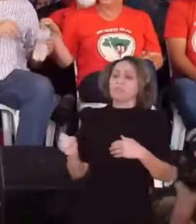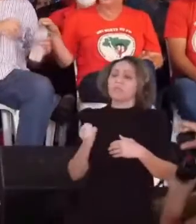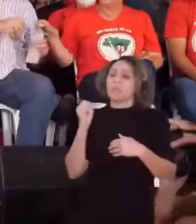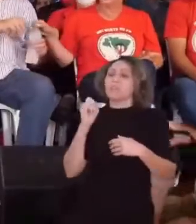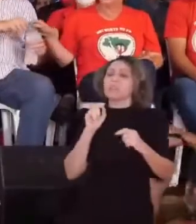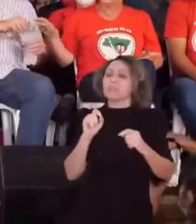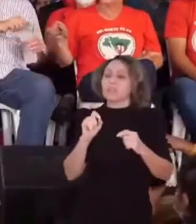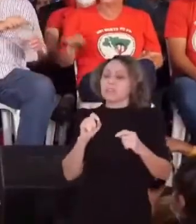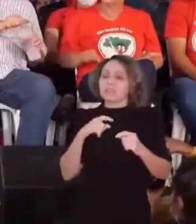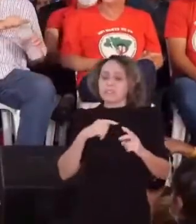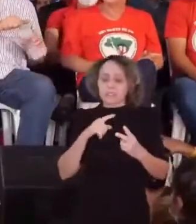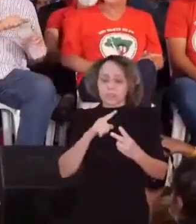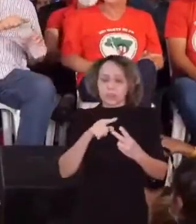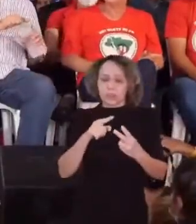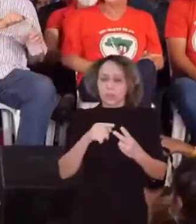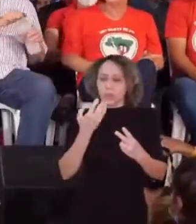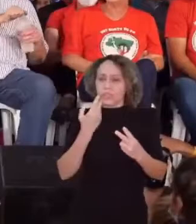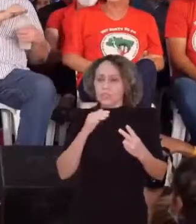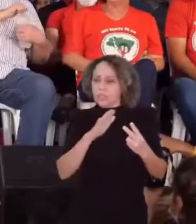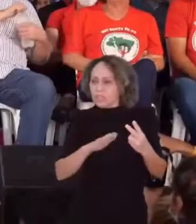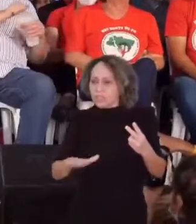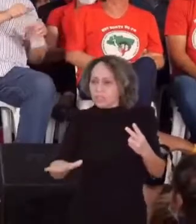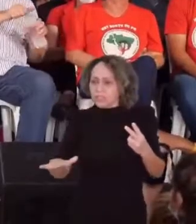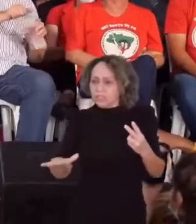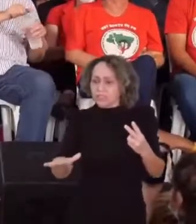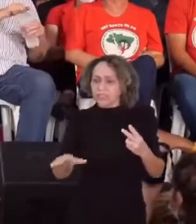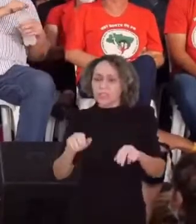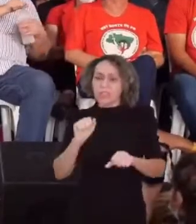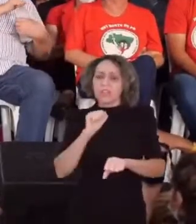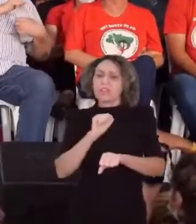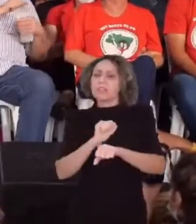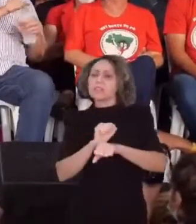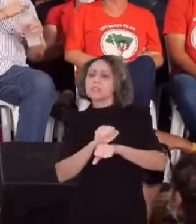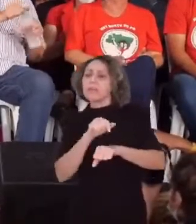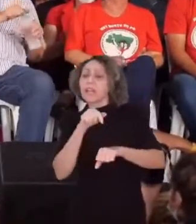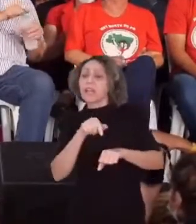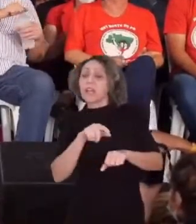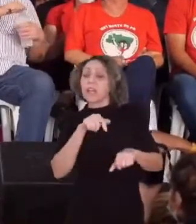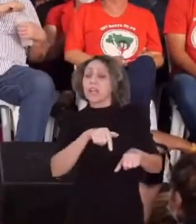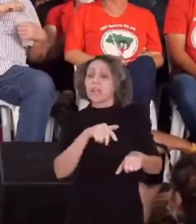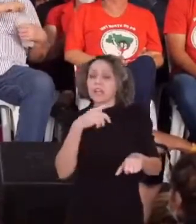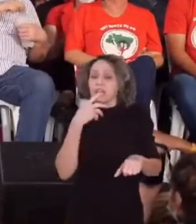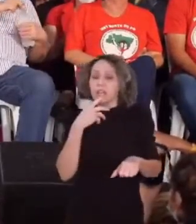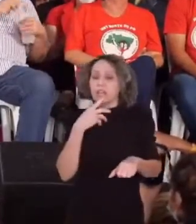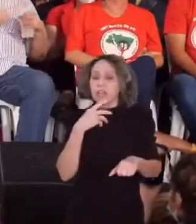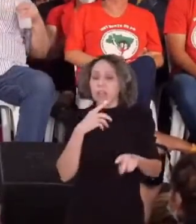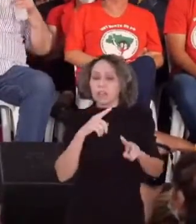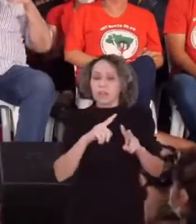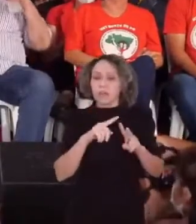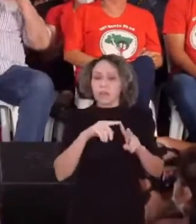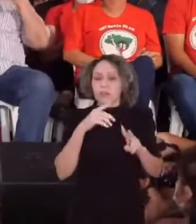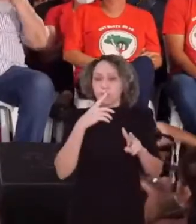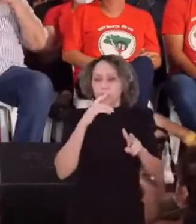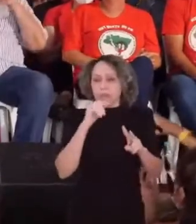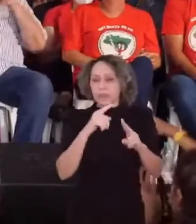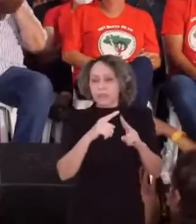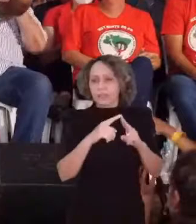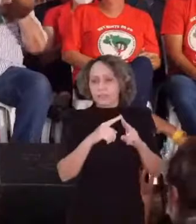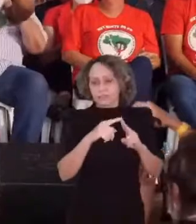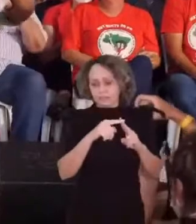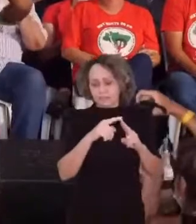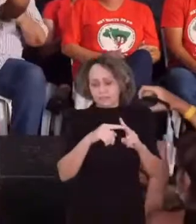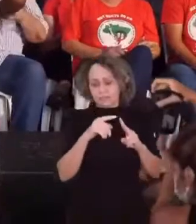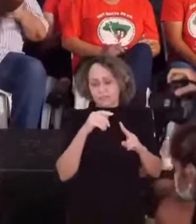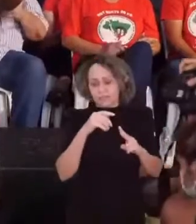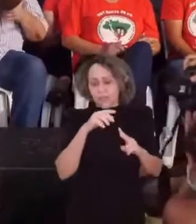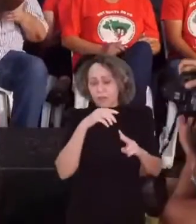nossas que estão aqui esperando o pai e a mãe vir buscar. Nájila e Rayan, filhos da Amanda e do Thiago de Arapongas. Por